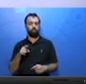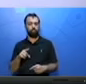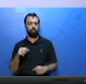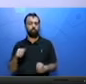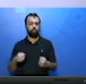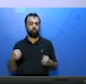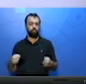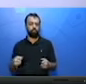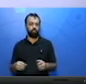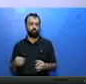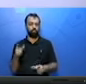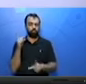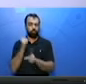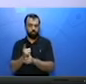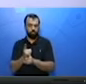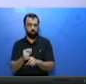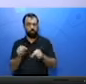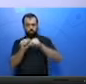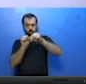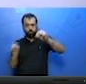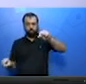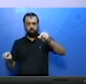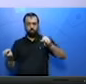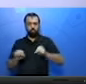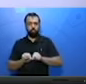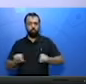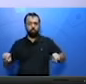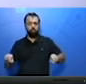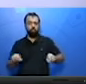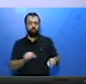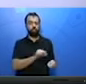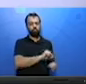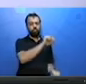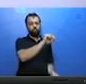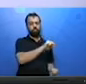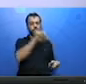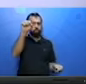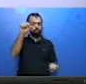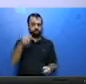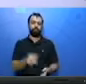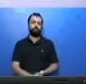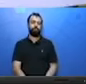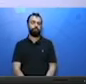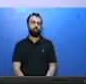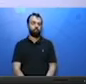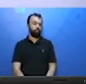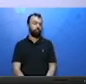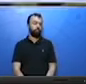terreno. Qual é o comprimento dos lados? BC, CD, AB e AD.